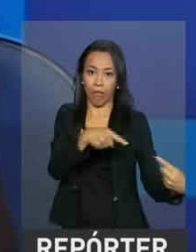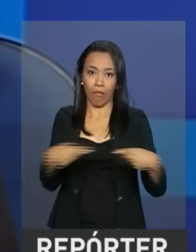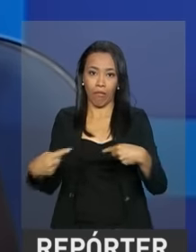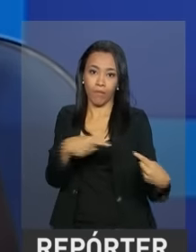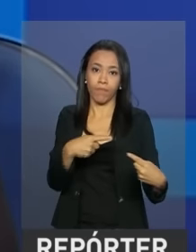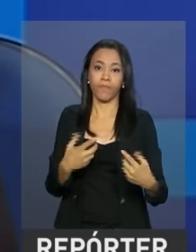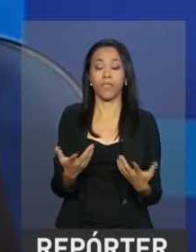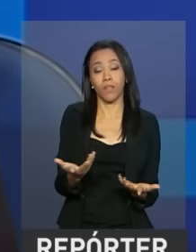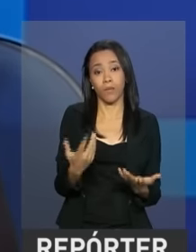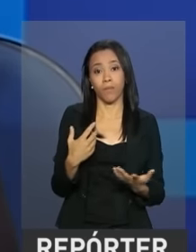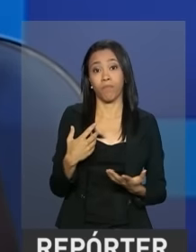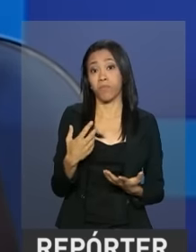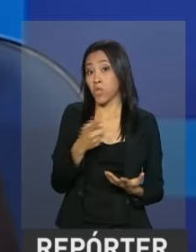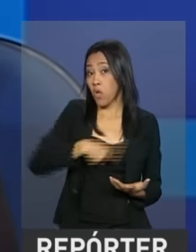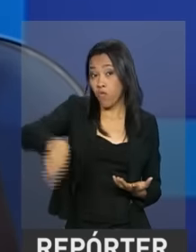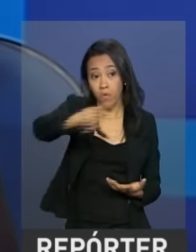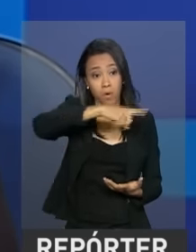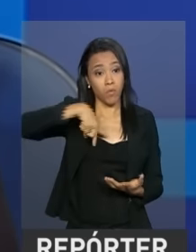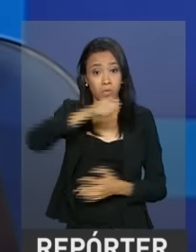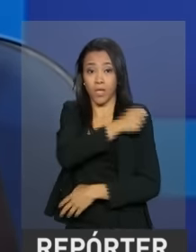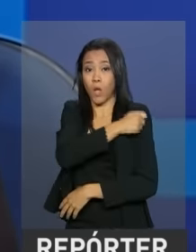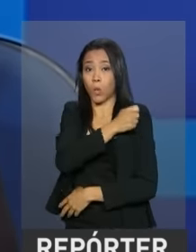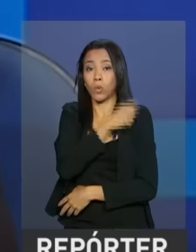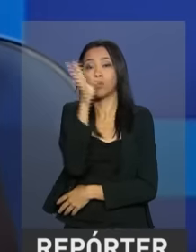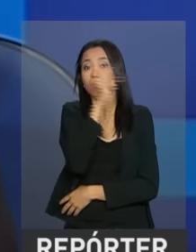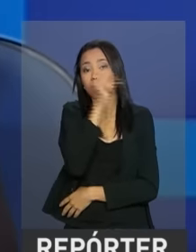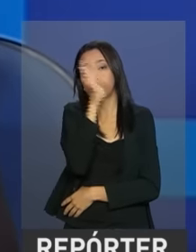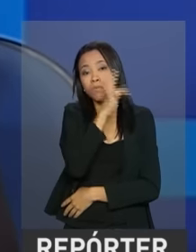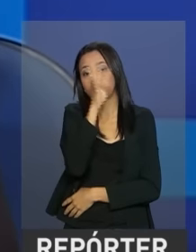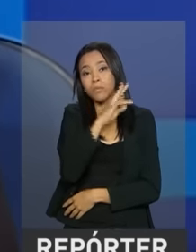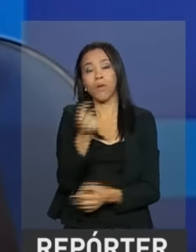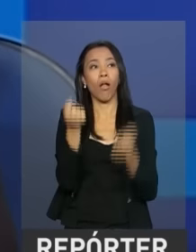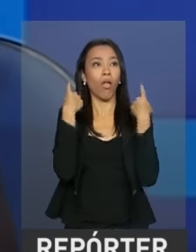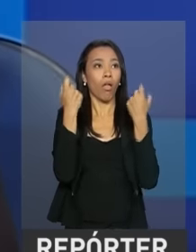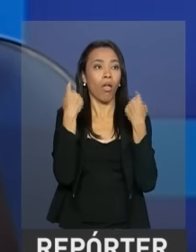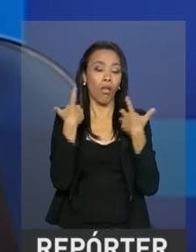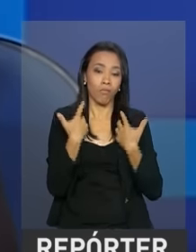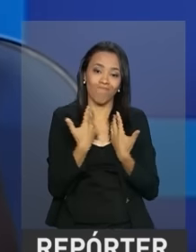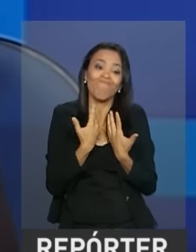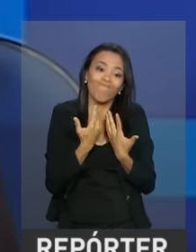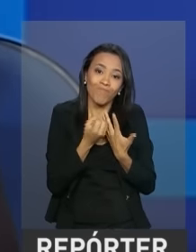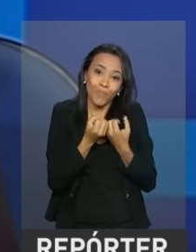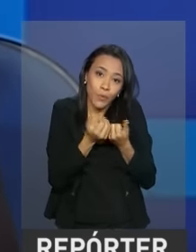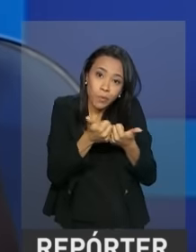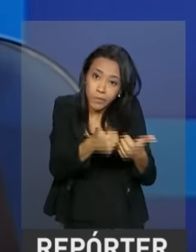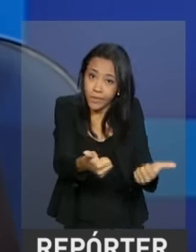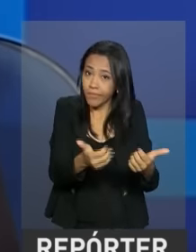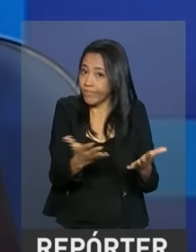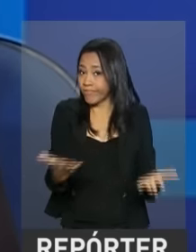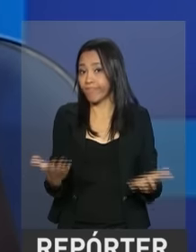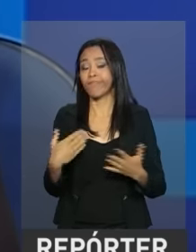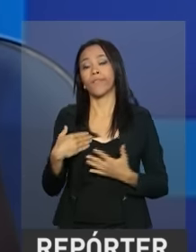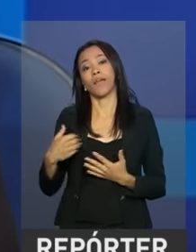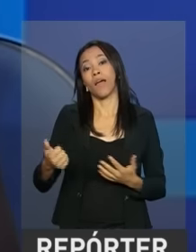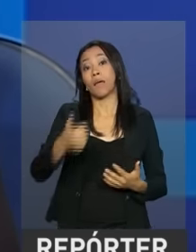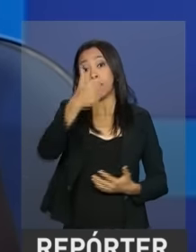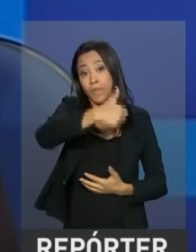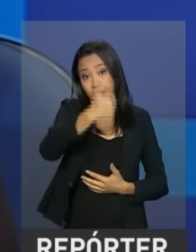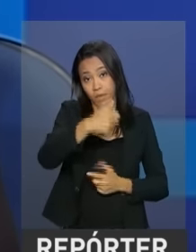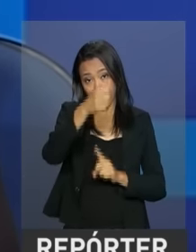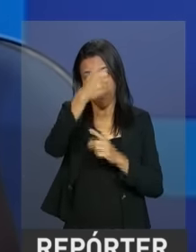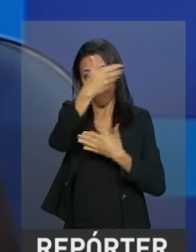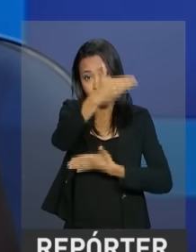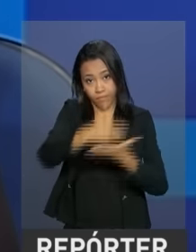como nem todos ouviram o nosso chamamento nós chegamos ao final do ENEM na primeira